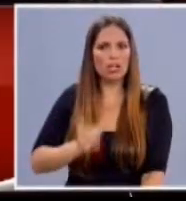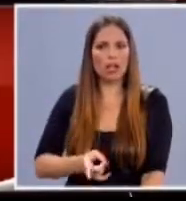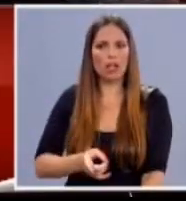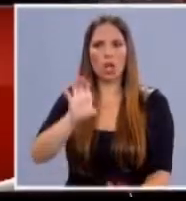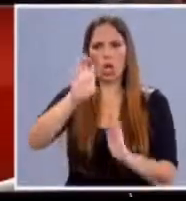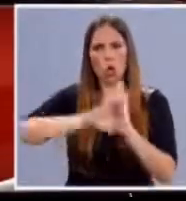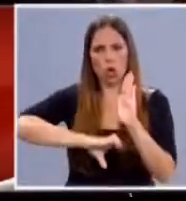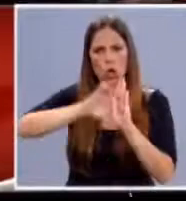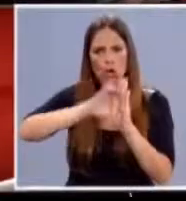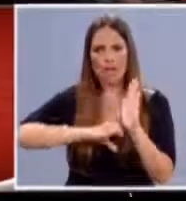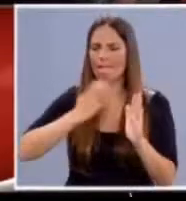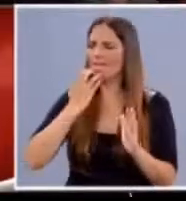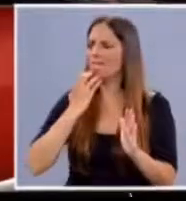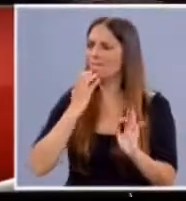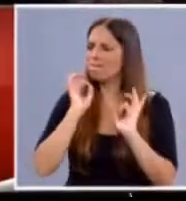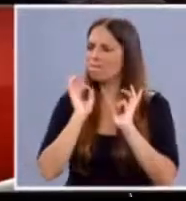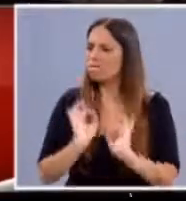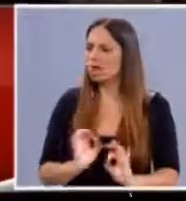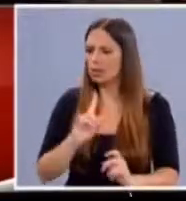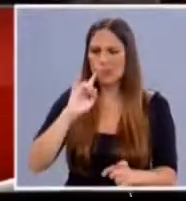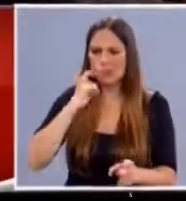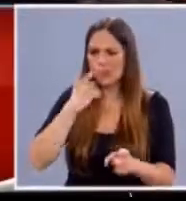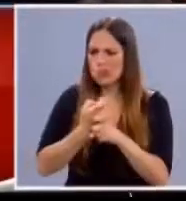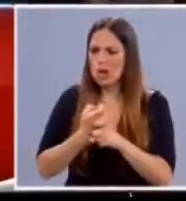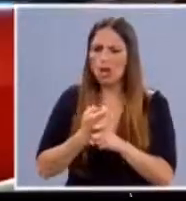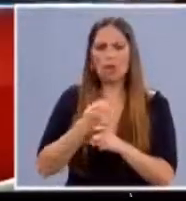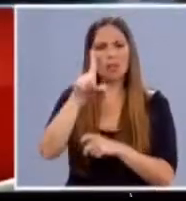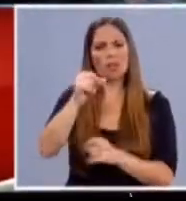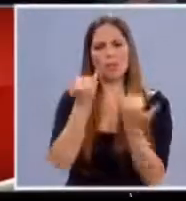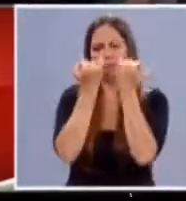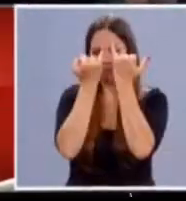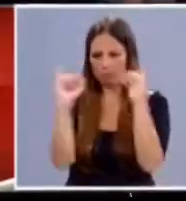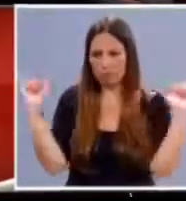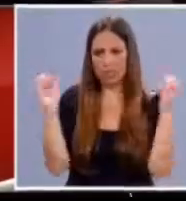de rigor, de exigência e de independência, sobretudo e